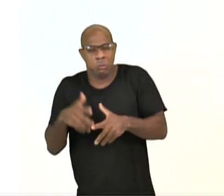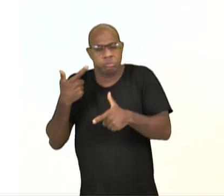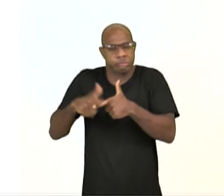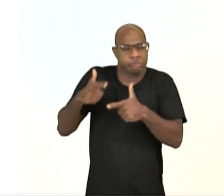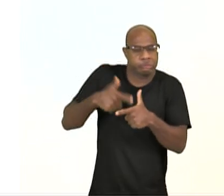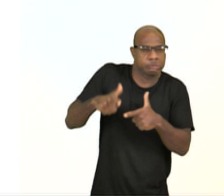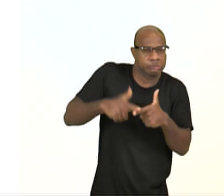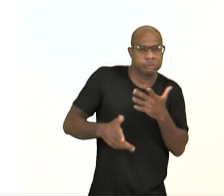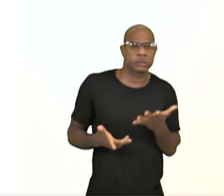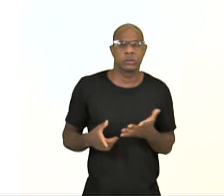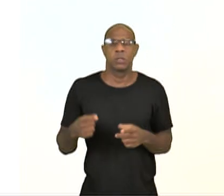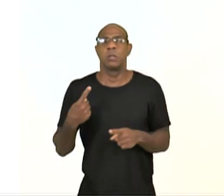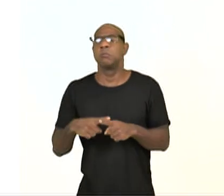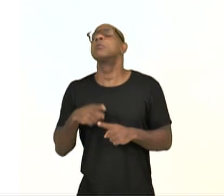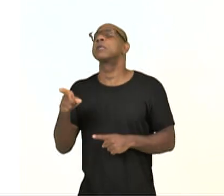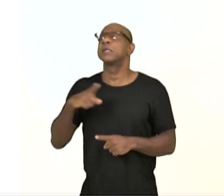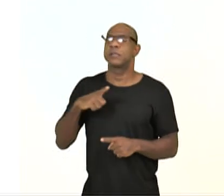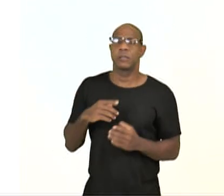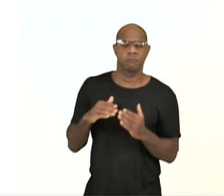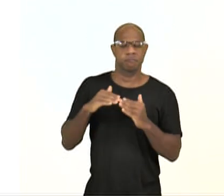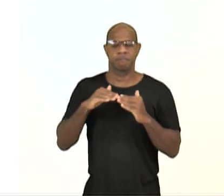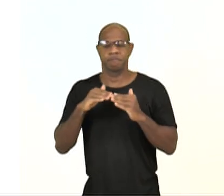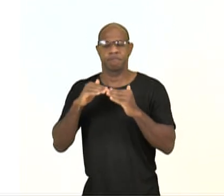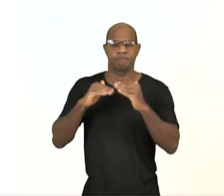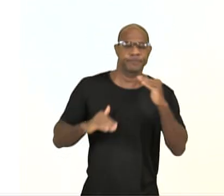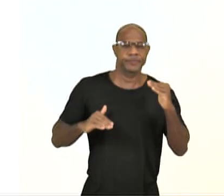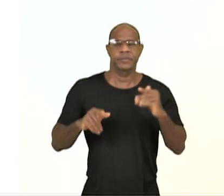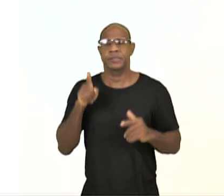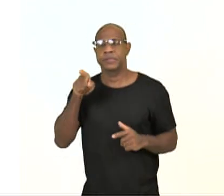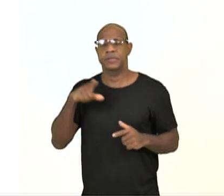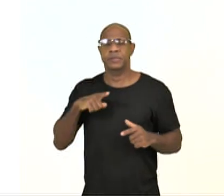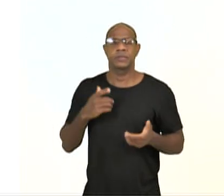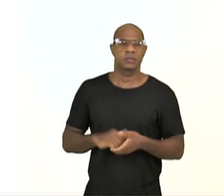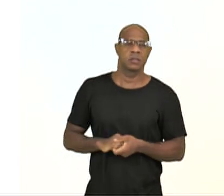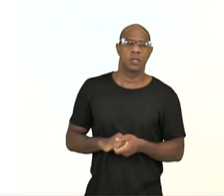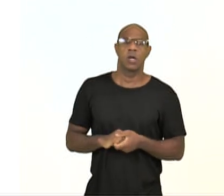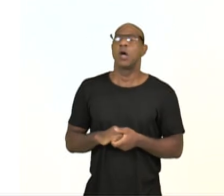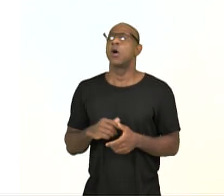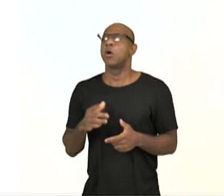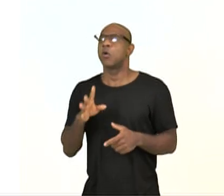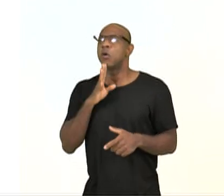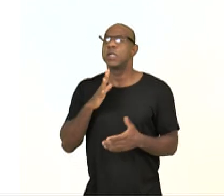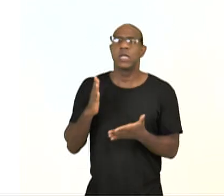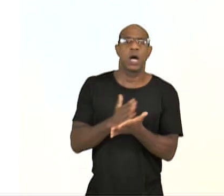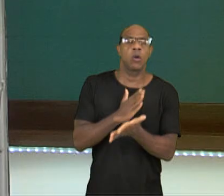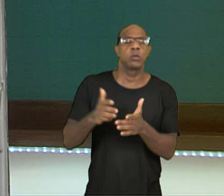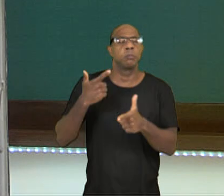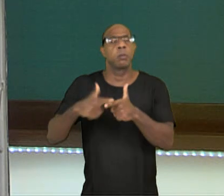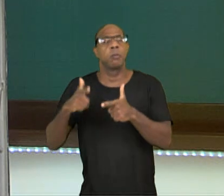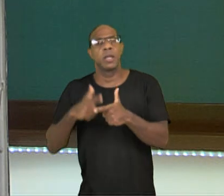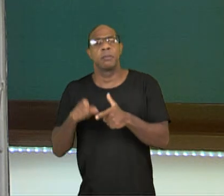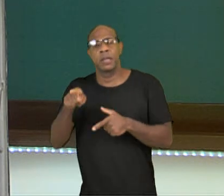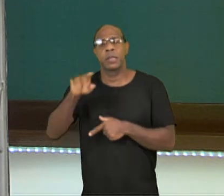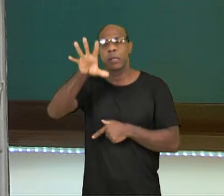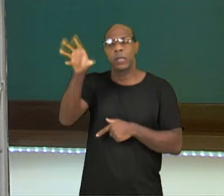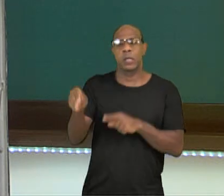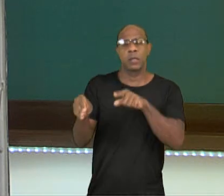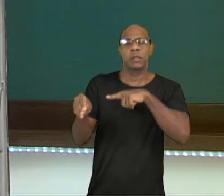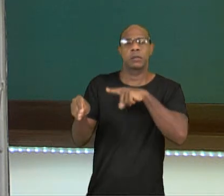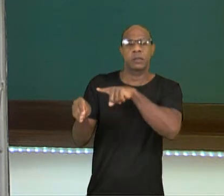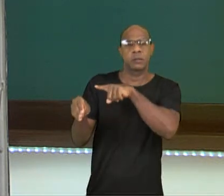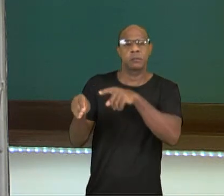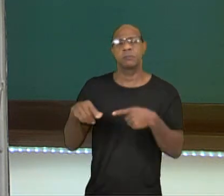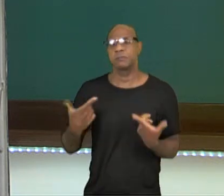essa instabilidade ali? Tá? Conhecer alguns conflitos do continente africano. Então, você vai entender por